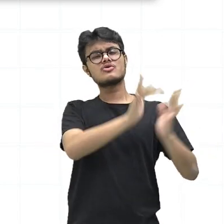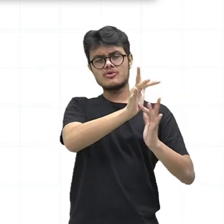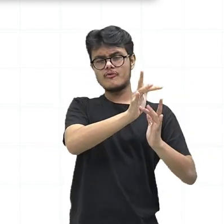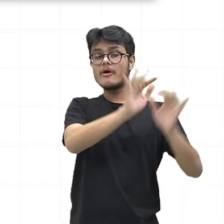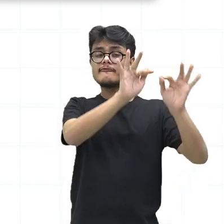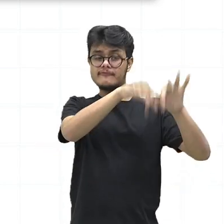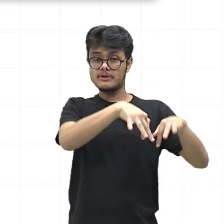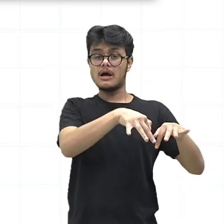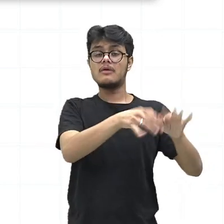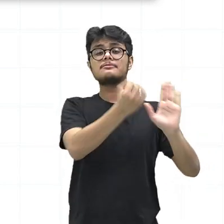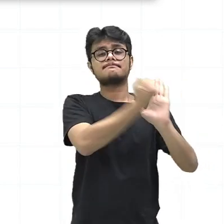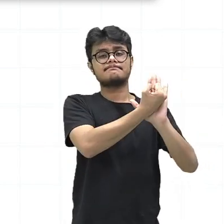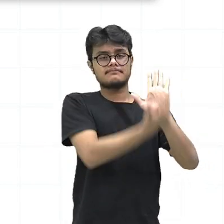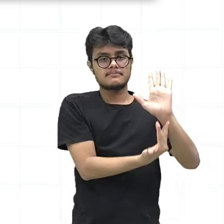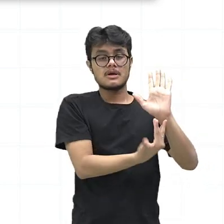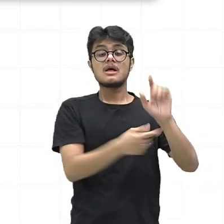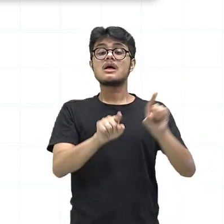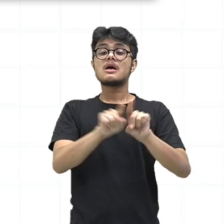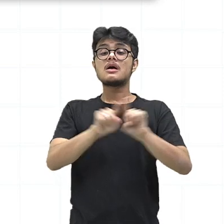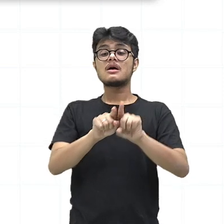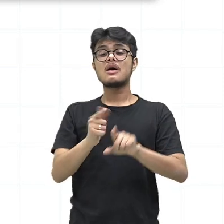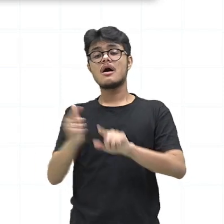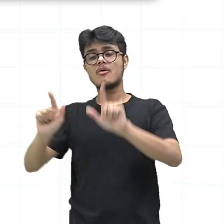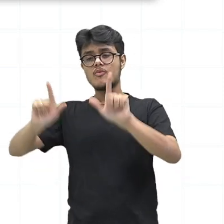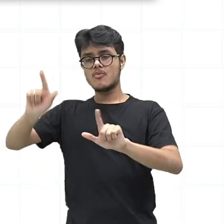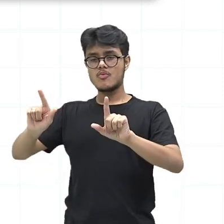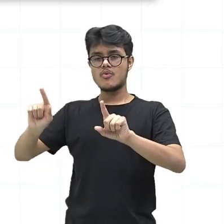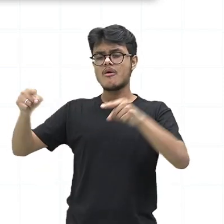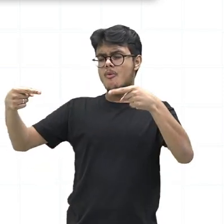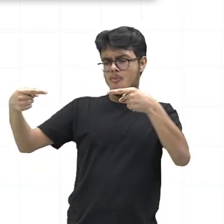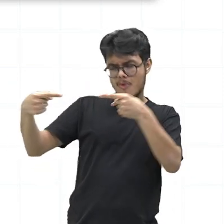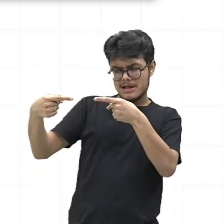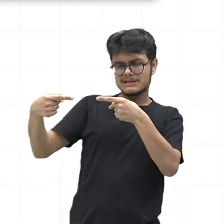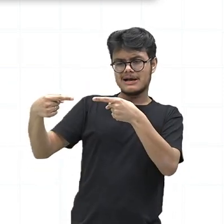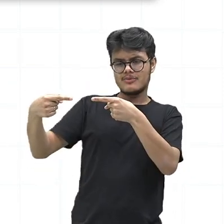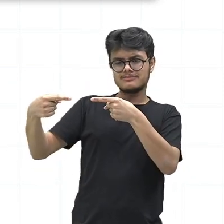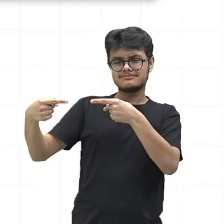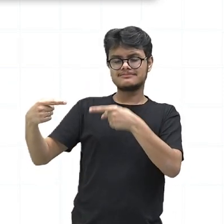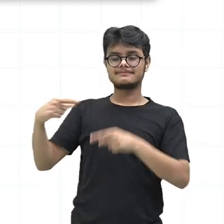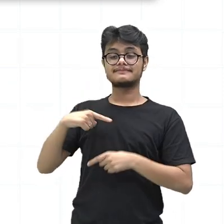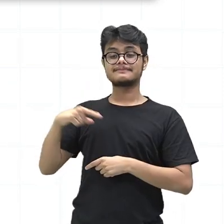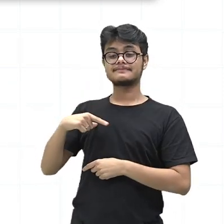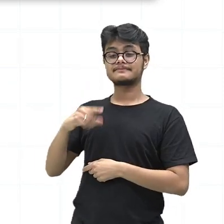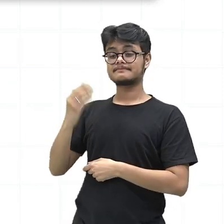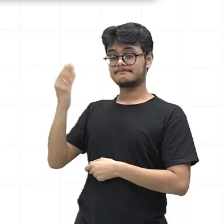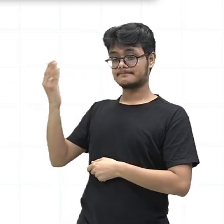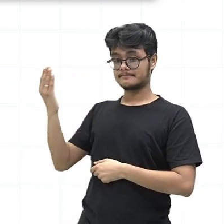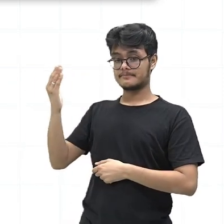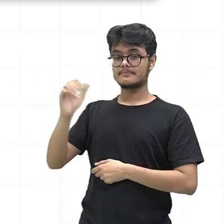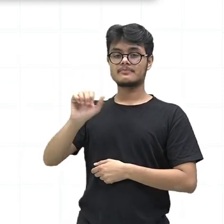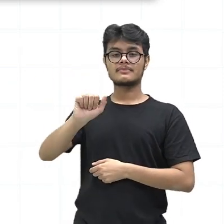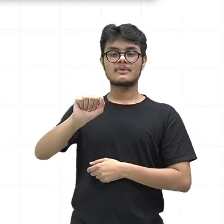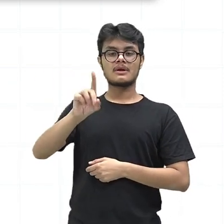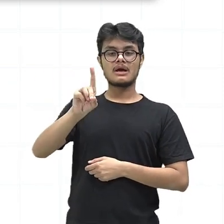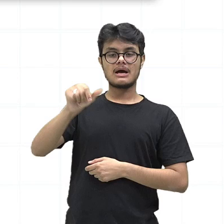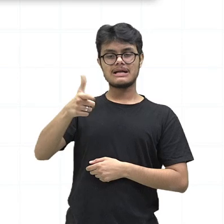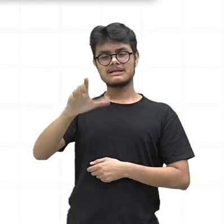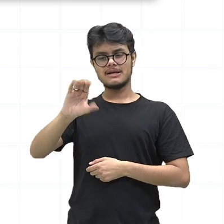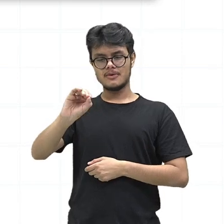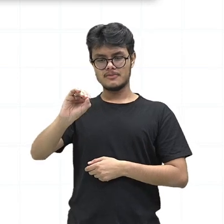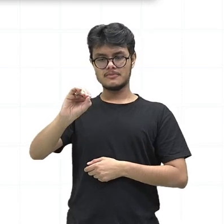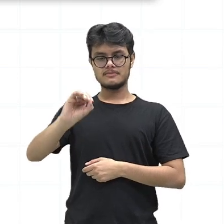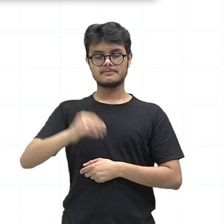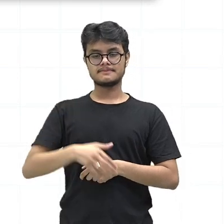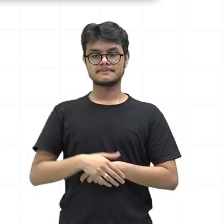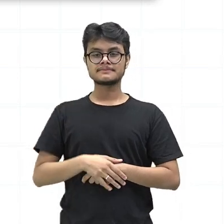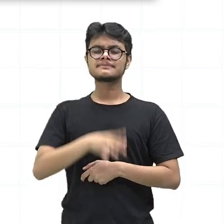Sistina. A gente tem a Criação de Adão, que é uma obra muito conhecida também. Então,